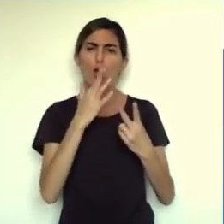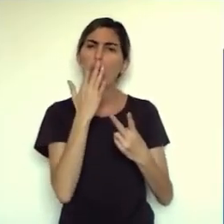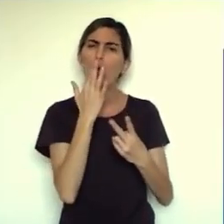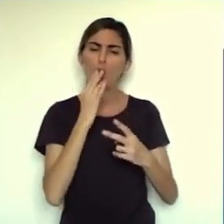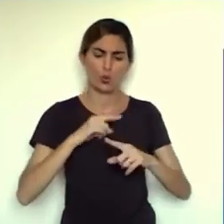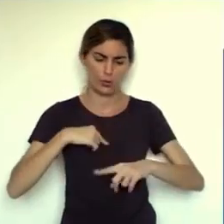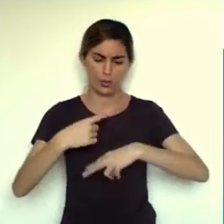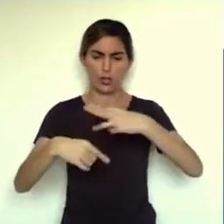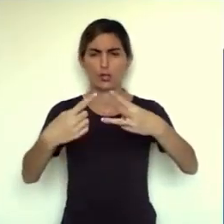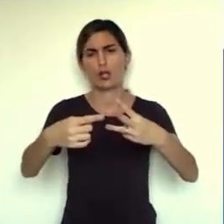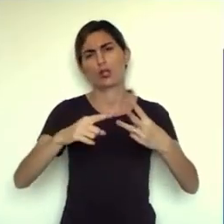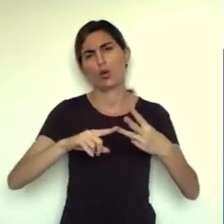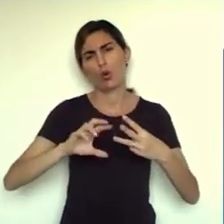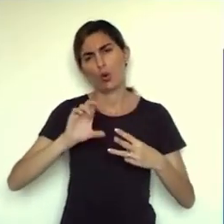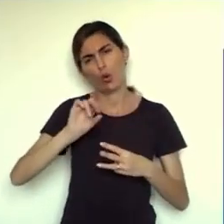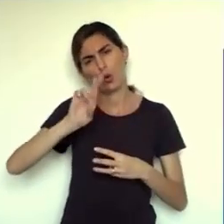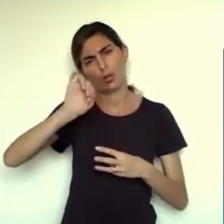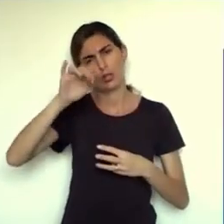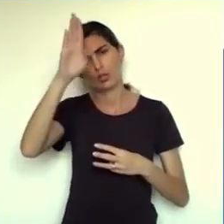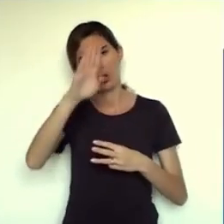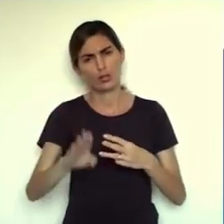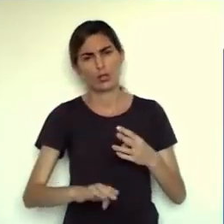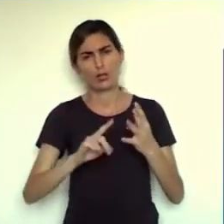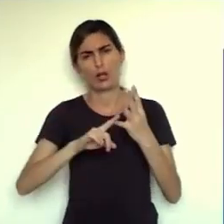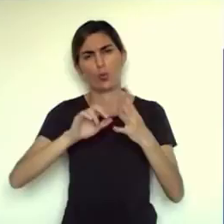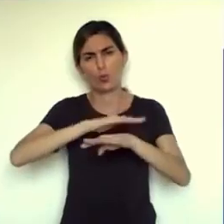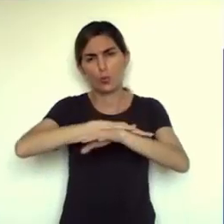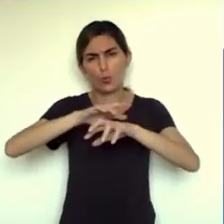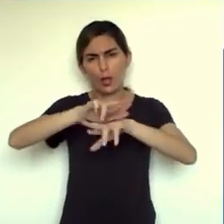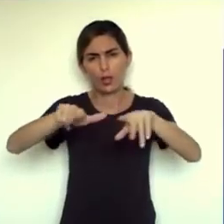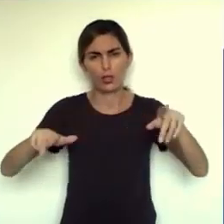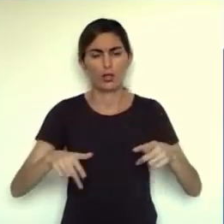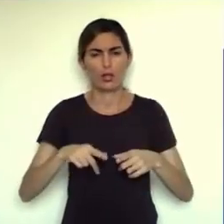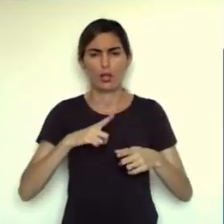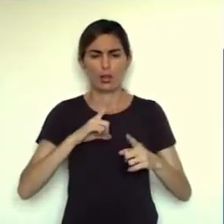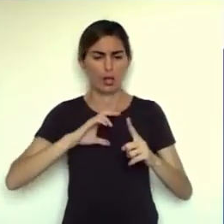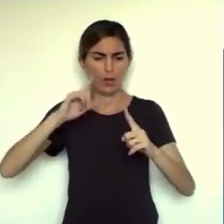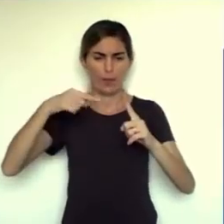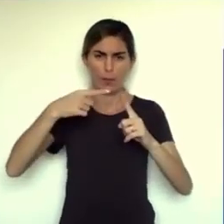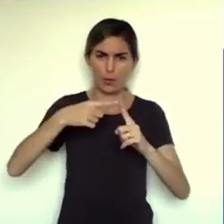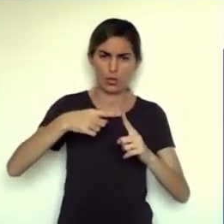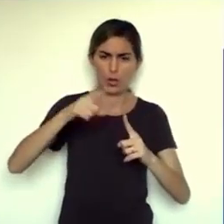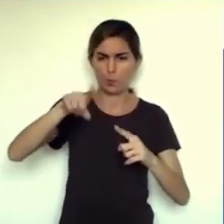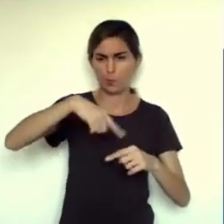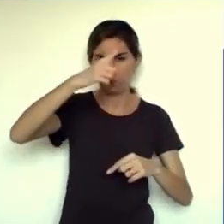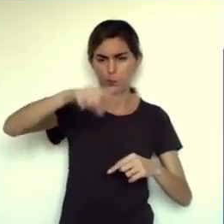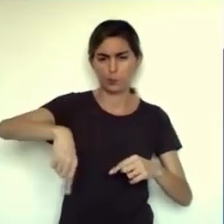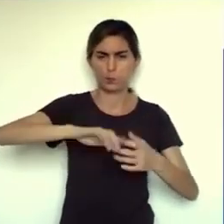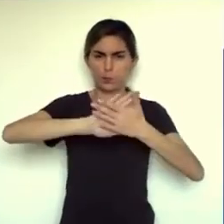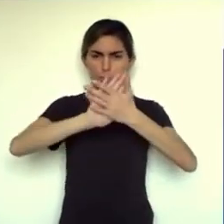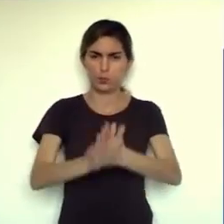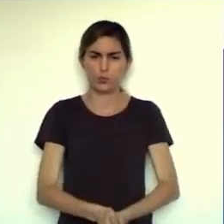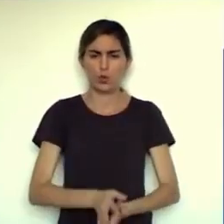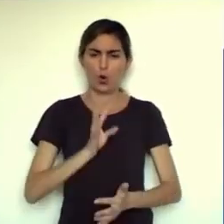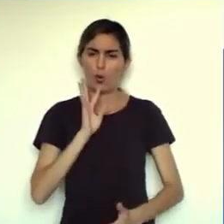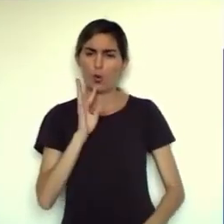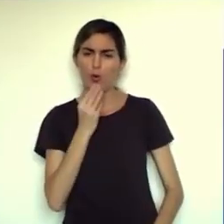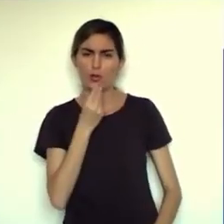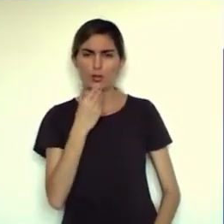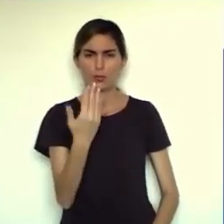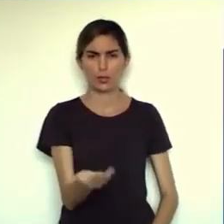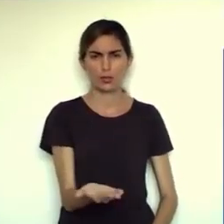raça, cor, descendência ou origem nacional ou étnica, que tenha por objeto anular ou restringir